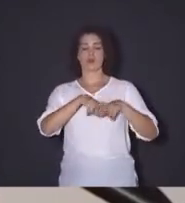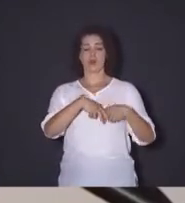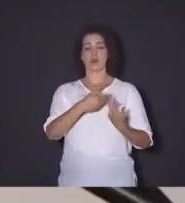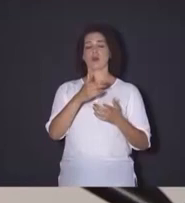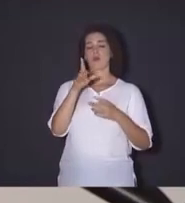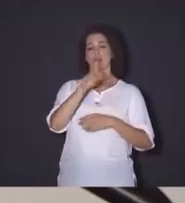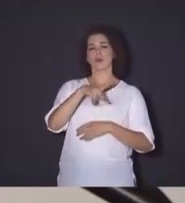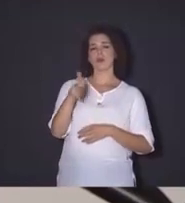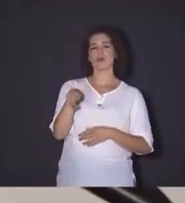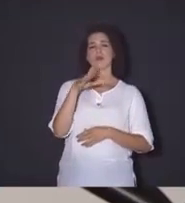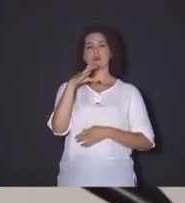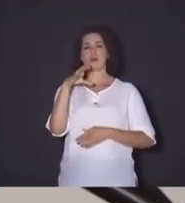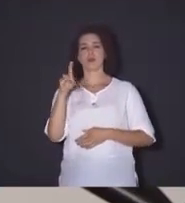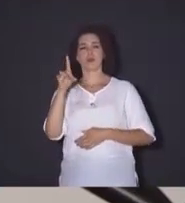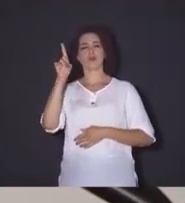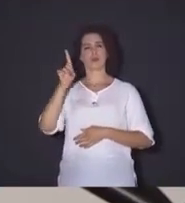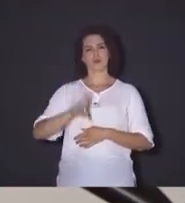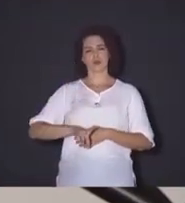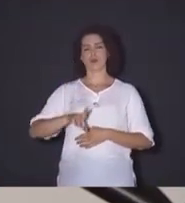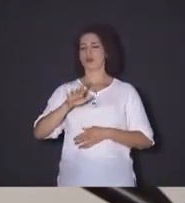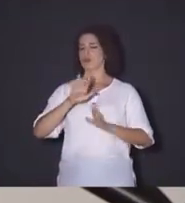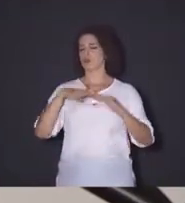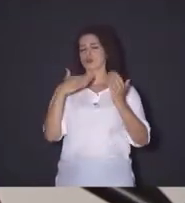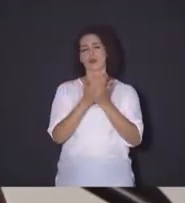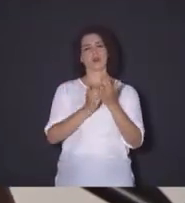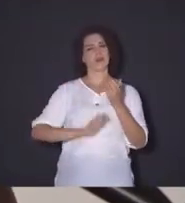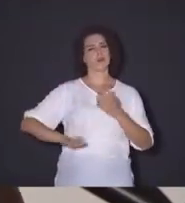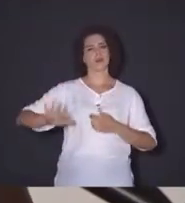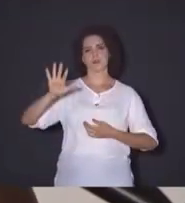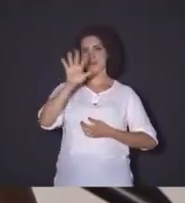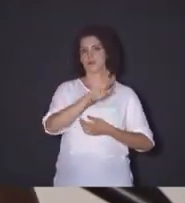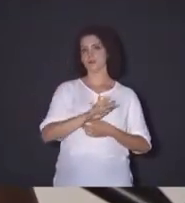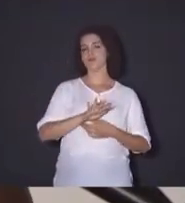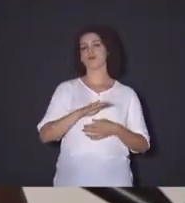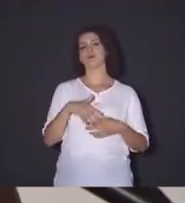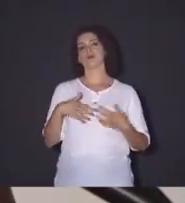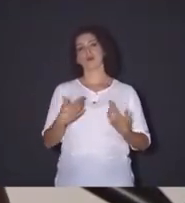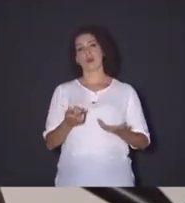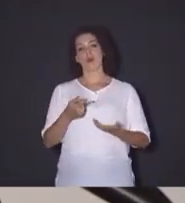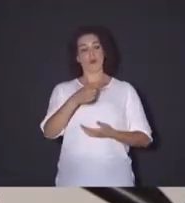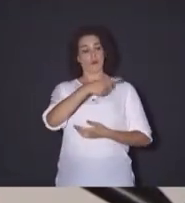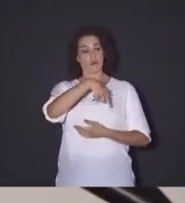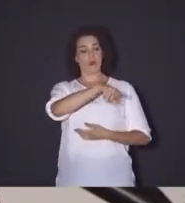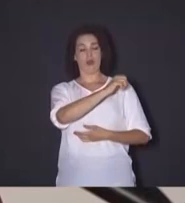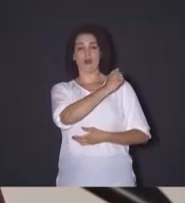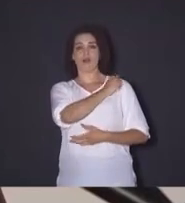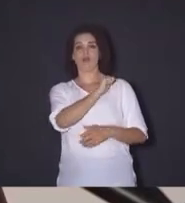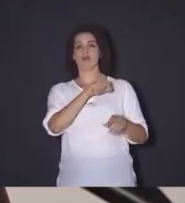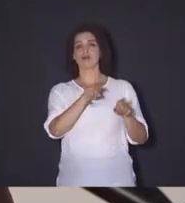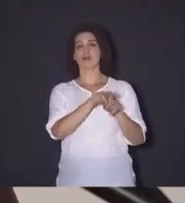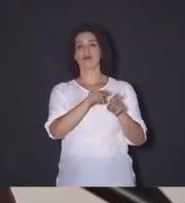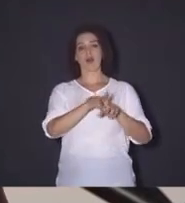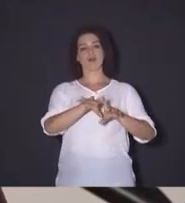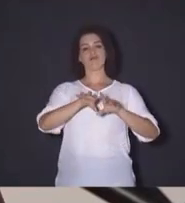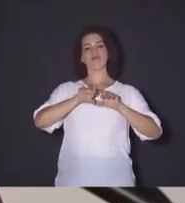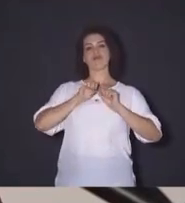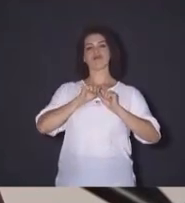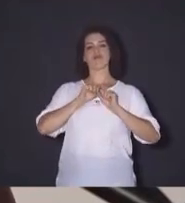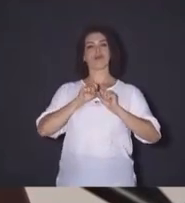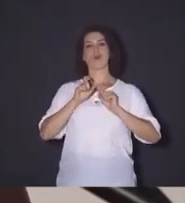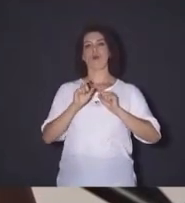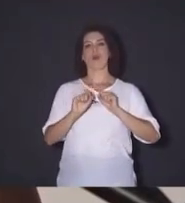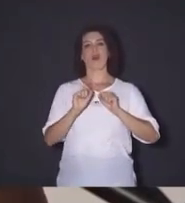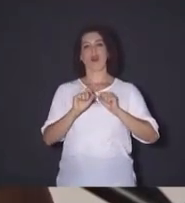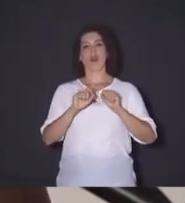os diretores enfim pós-copa no modo geral e isso acaba passando pelos próprios alunos nec também são ignorantes